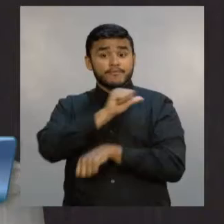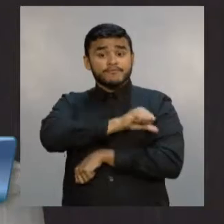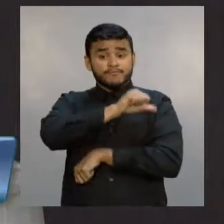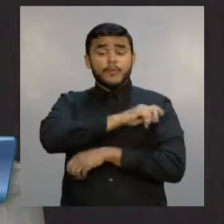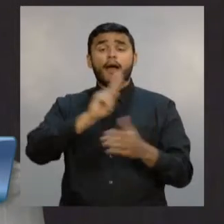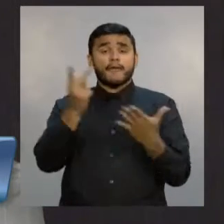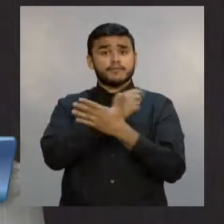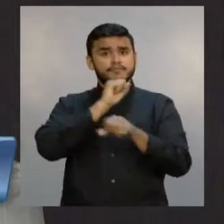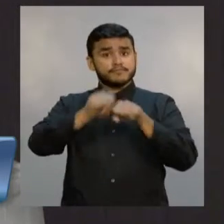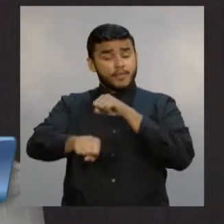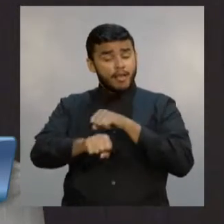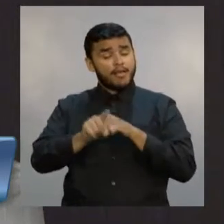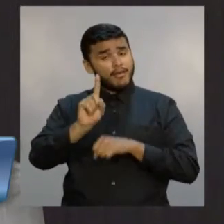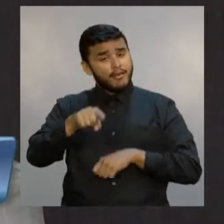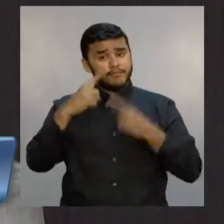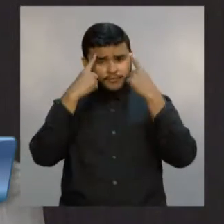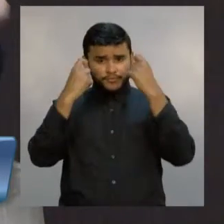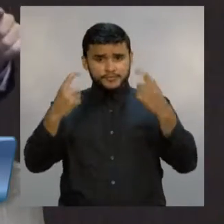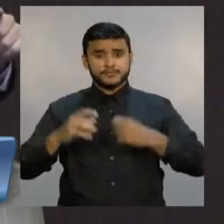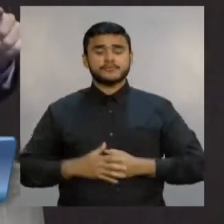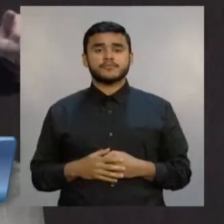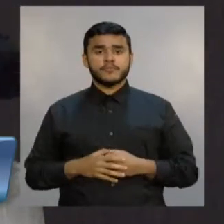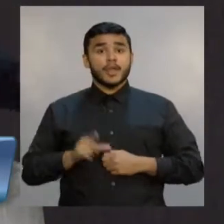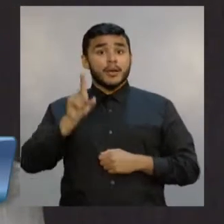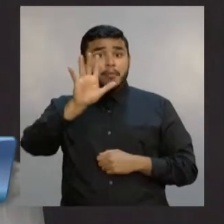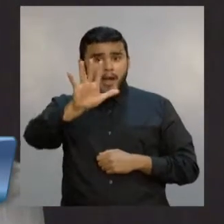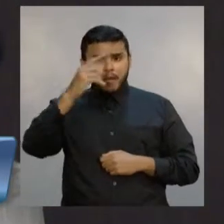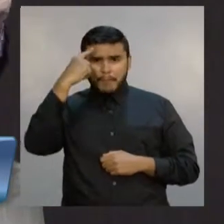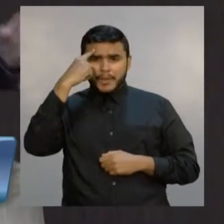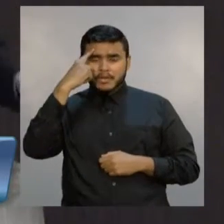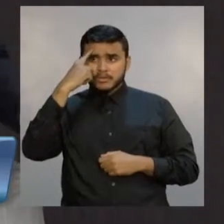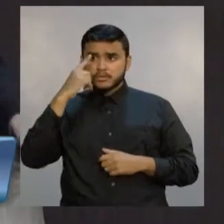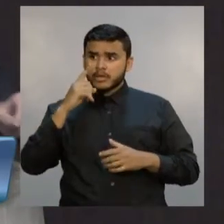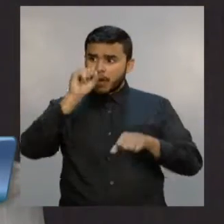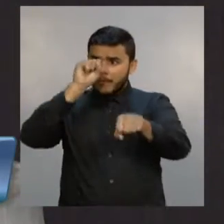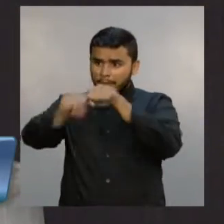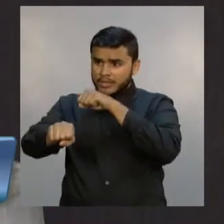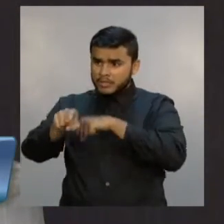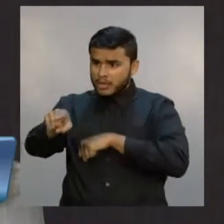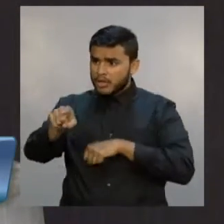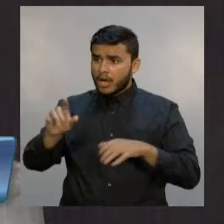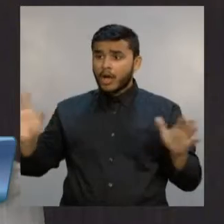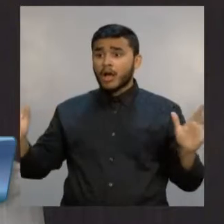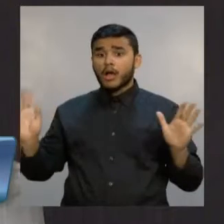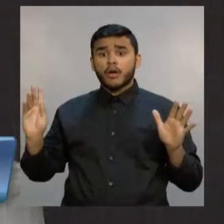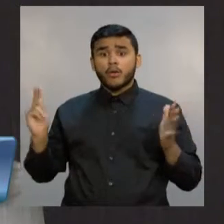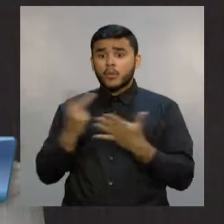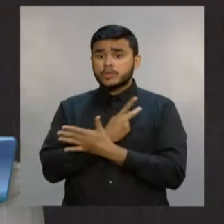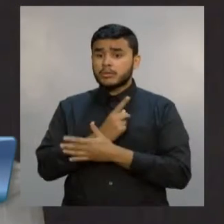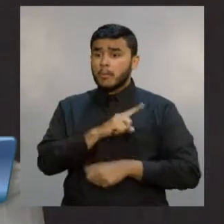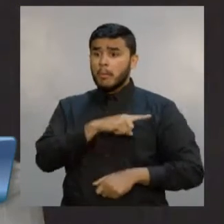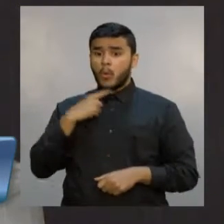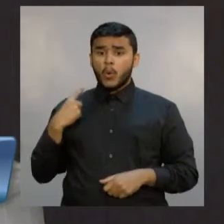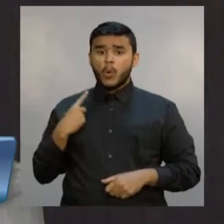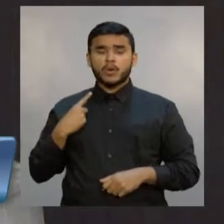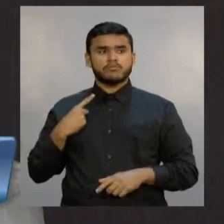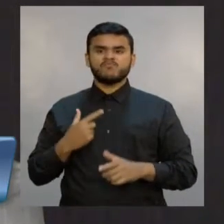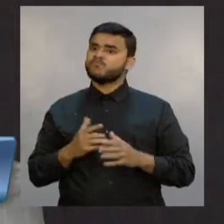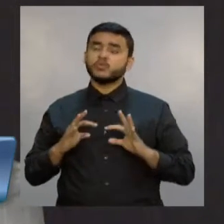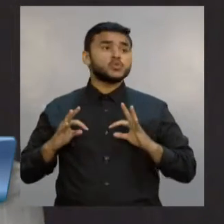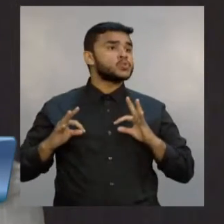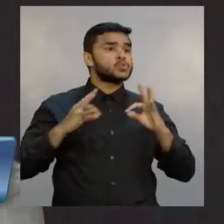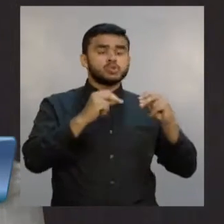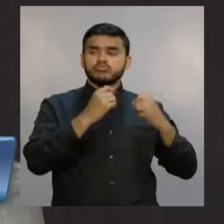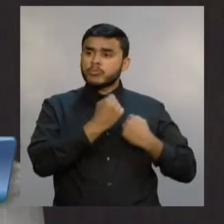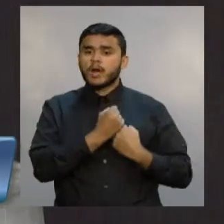brota não só nos parlamentos, mas fora dele, nas várias periferias urbanas deste país, como